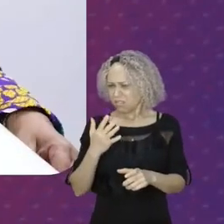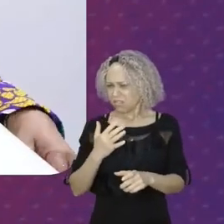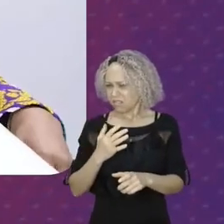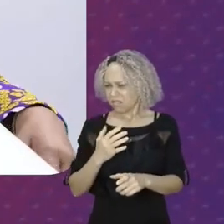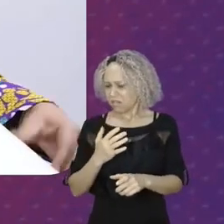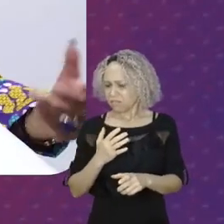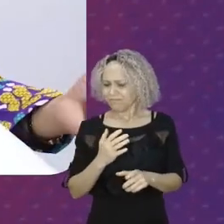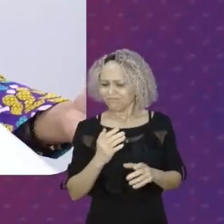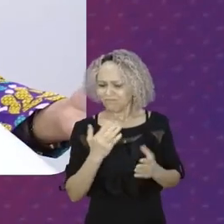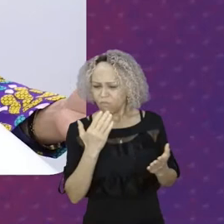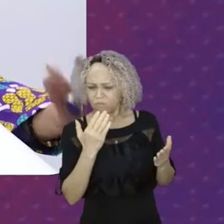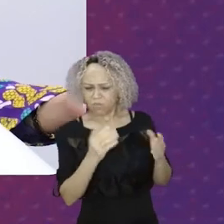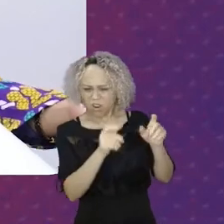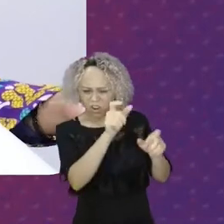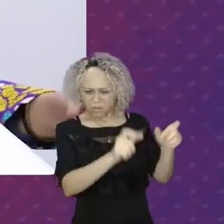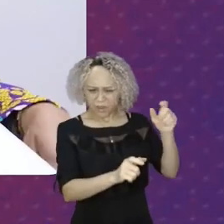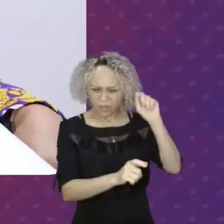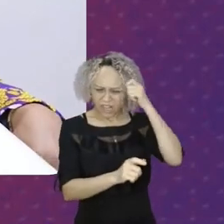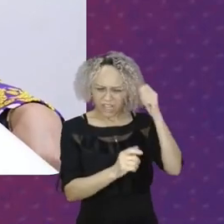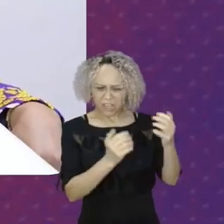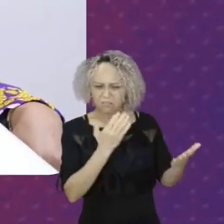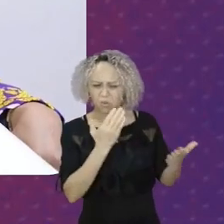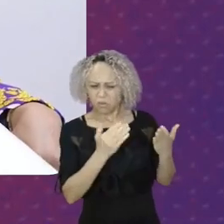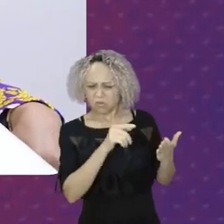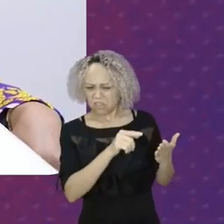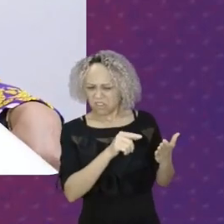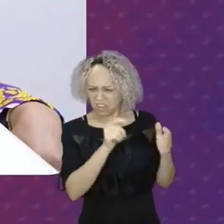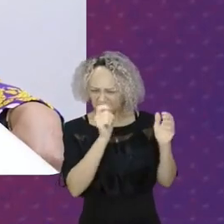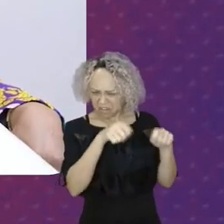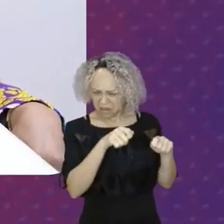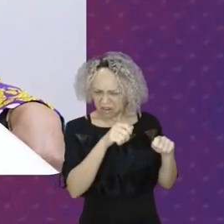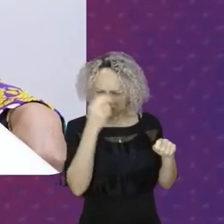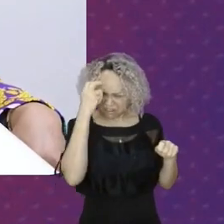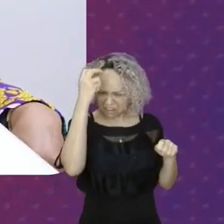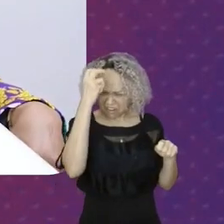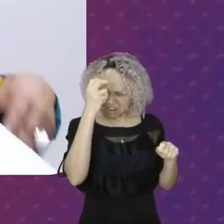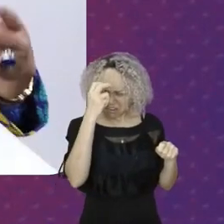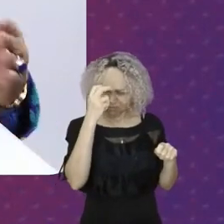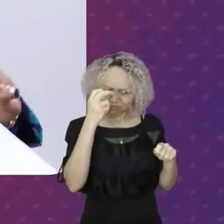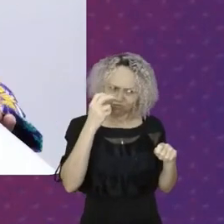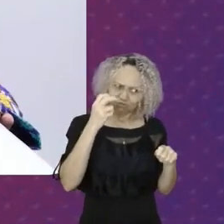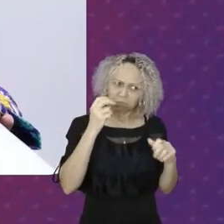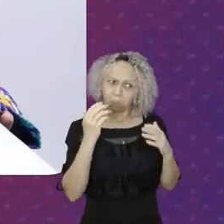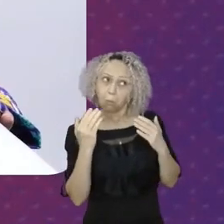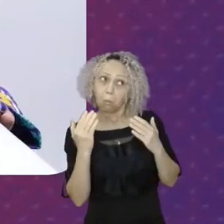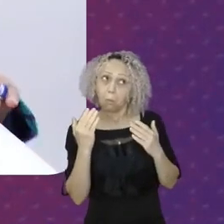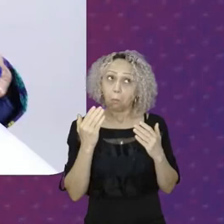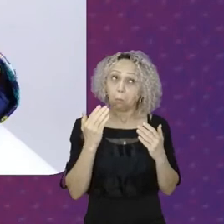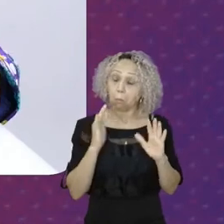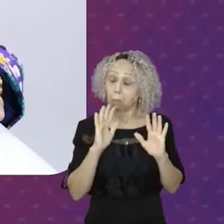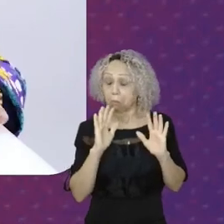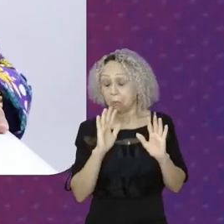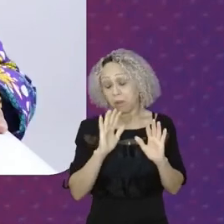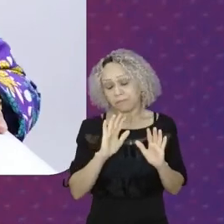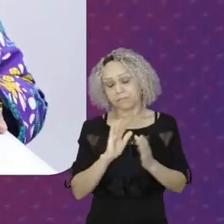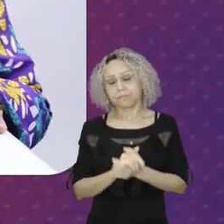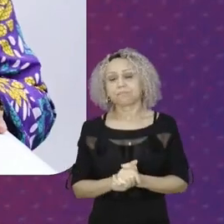para ocupar, exercer determinadas profissões. E nos relegaram